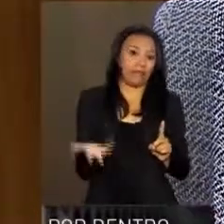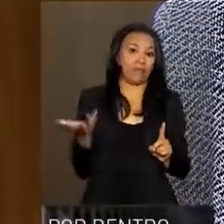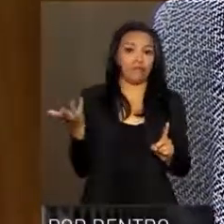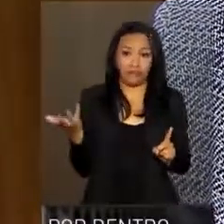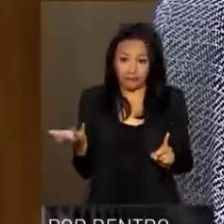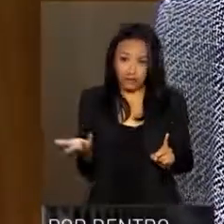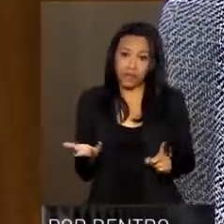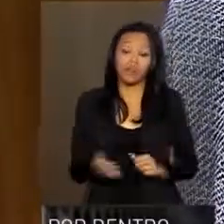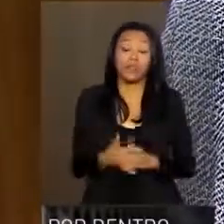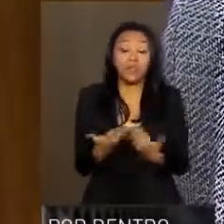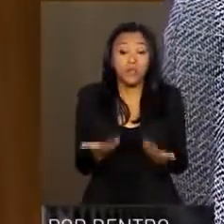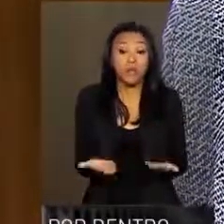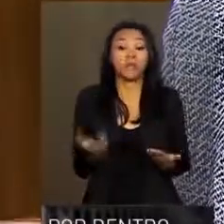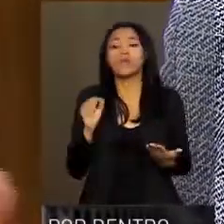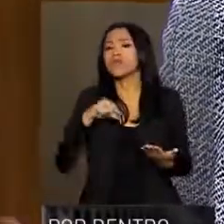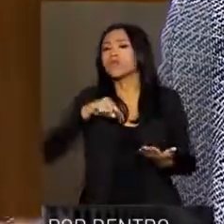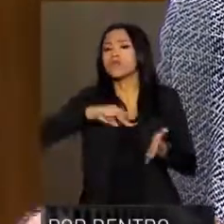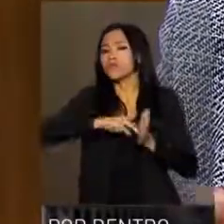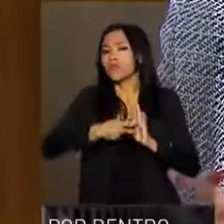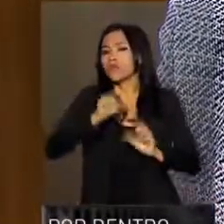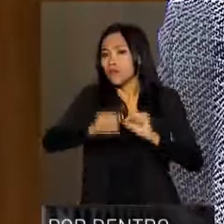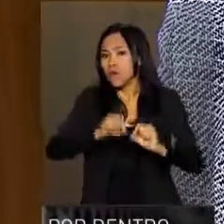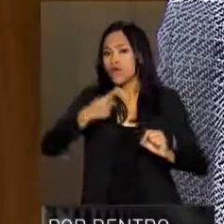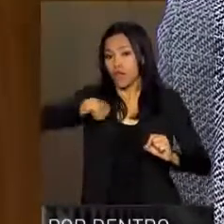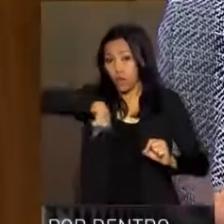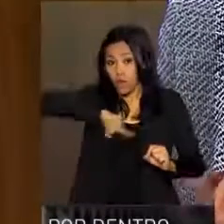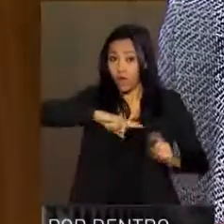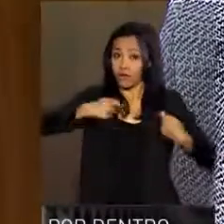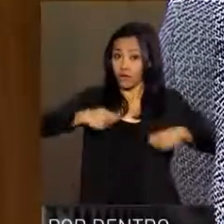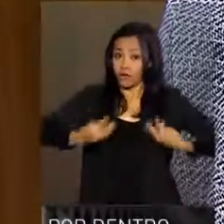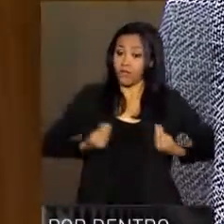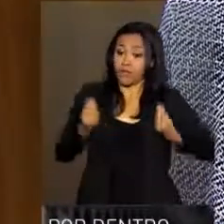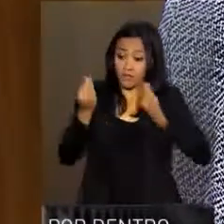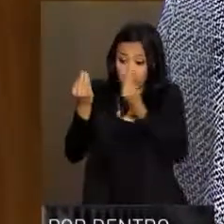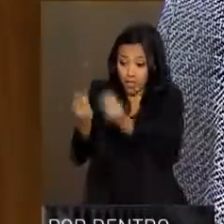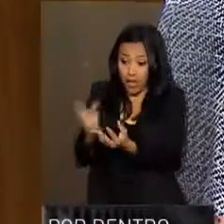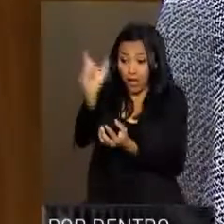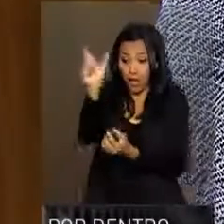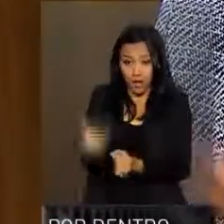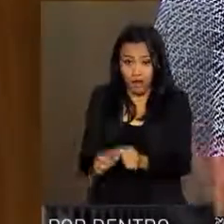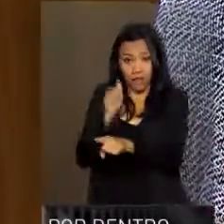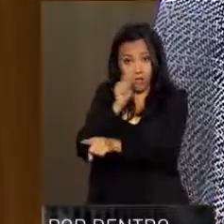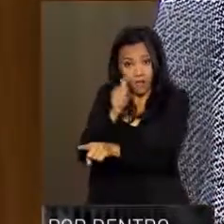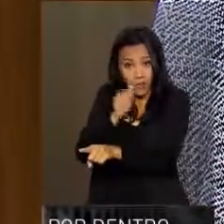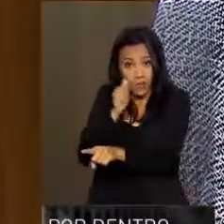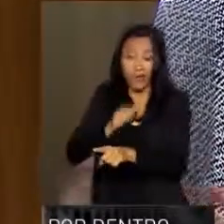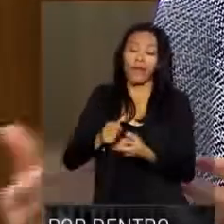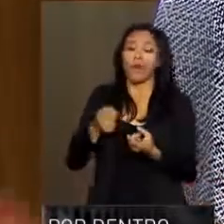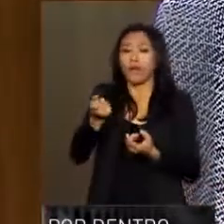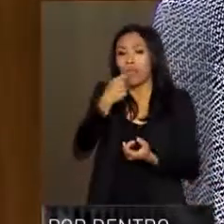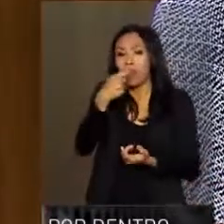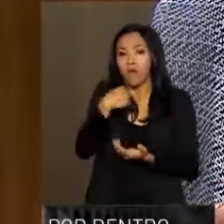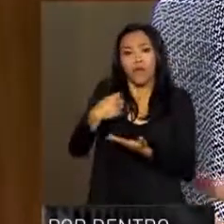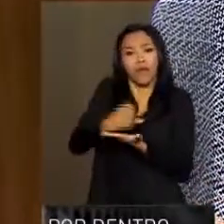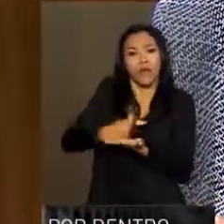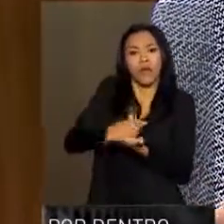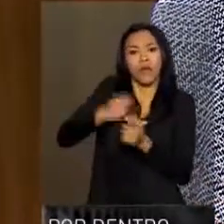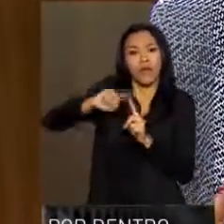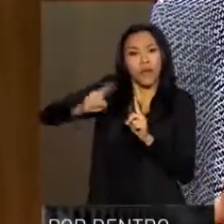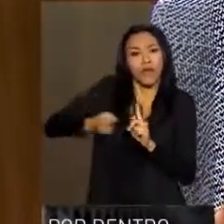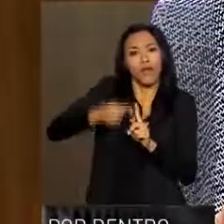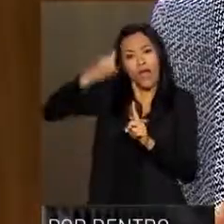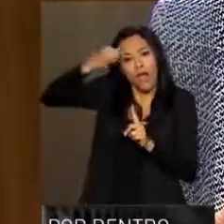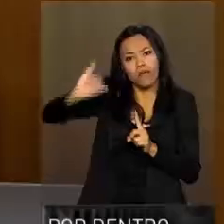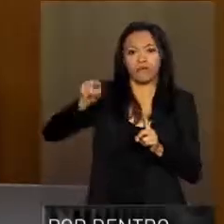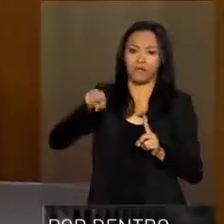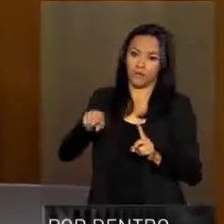planejamento então significa que nós temos que também dá pra essa mulher métodos contraceptivos nós temos na lei então essa